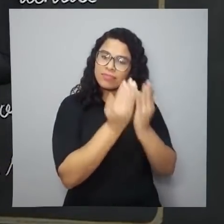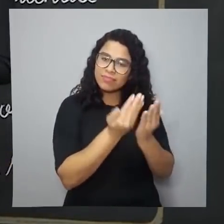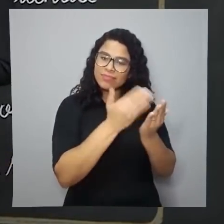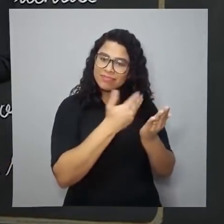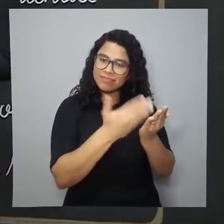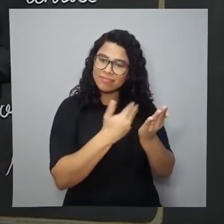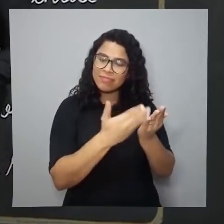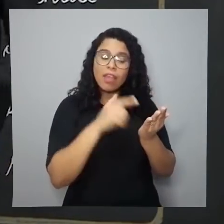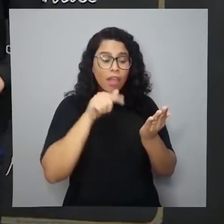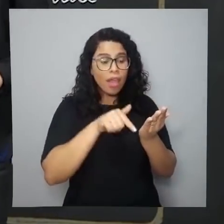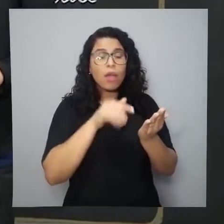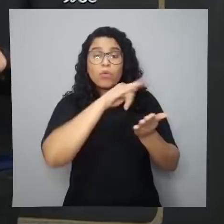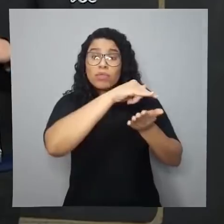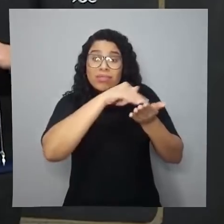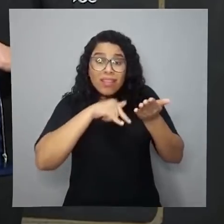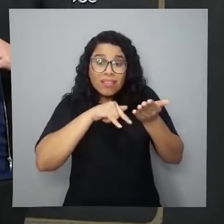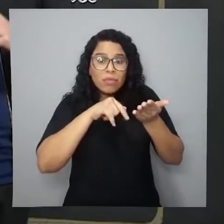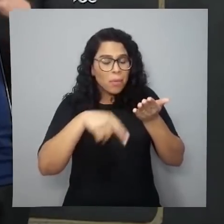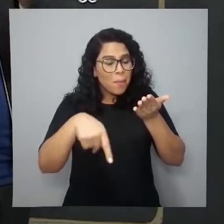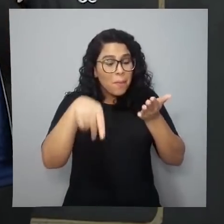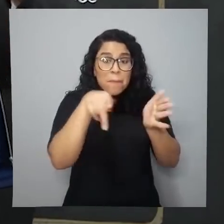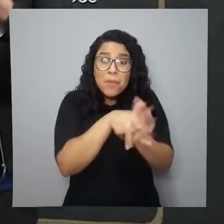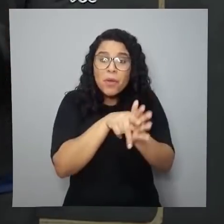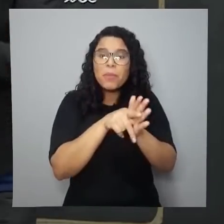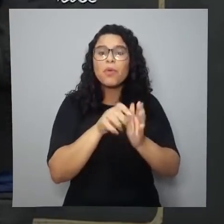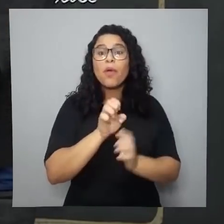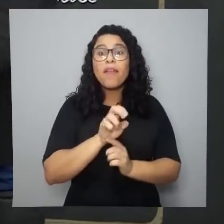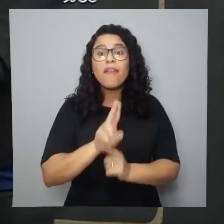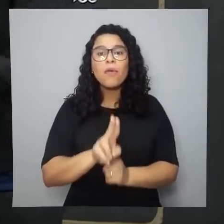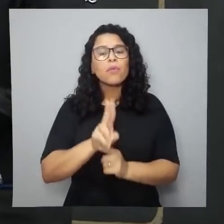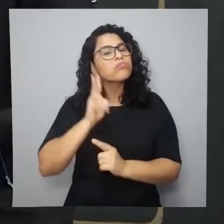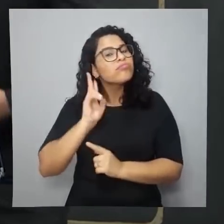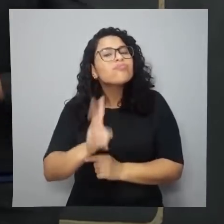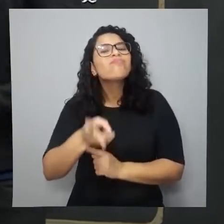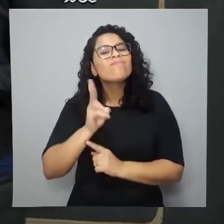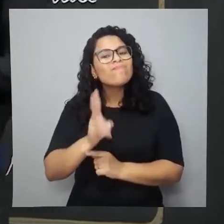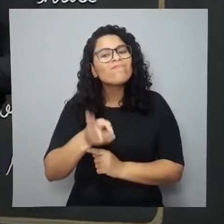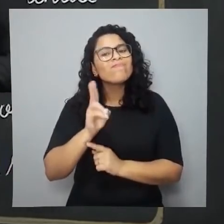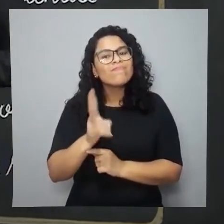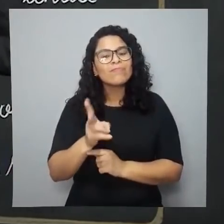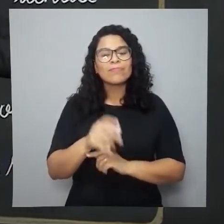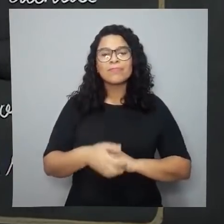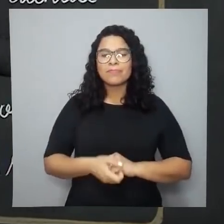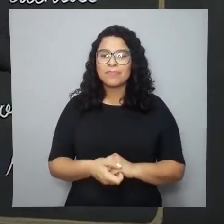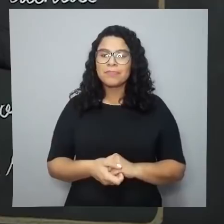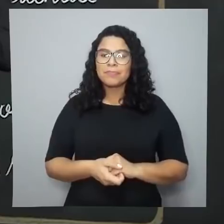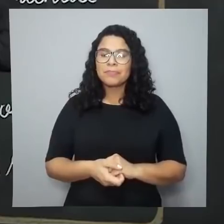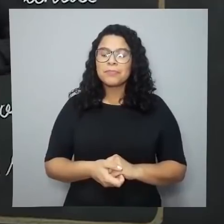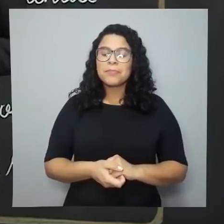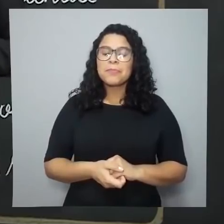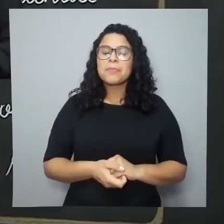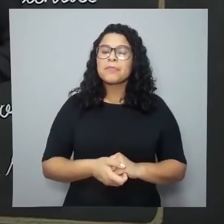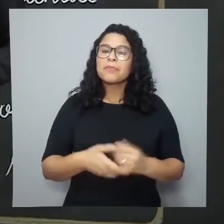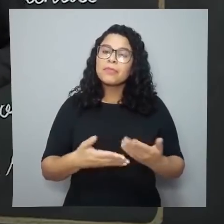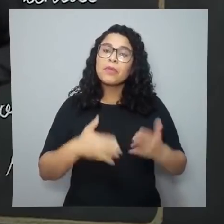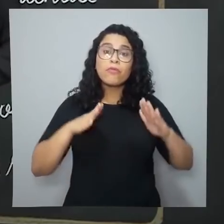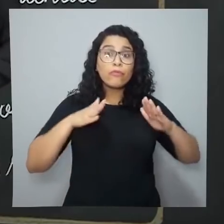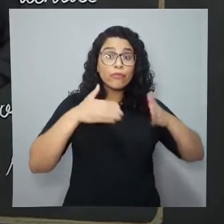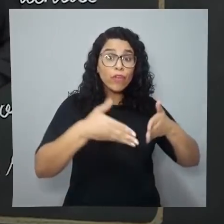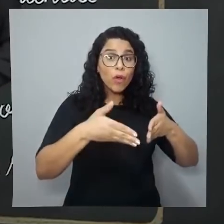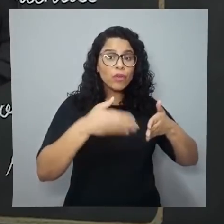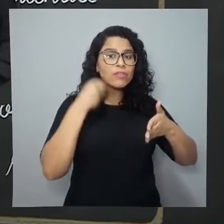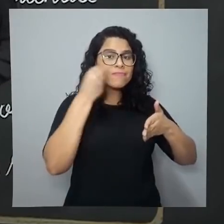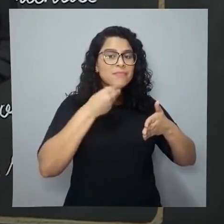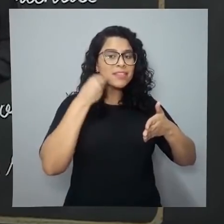é um texto tipicamente marcado pela narrativa do eu. A gente diz que é um texto marcado pela narrativa do eu porque ele é centralizado nas